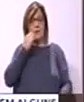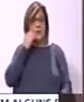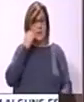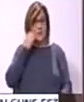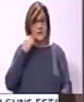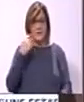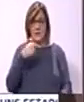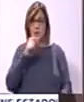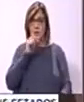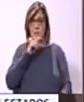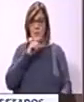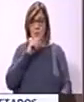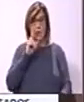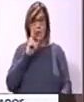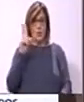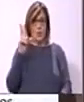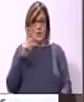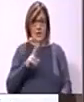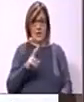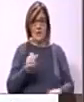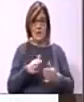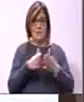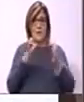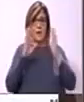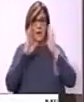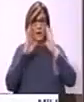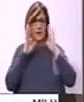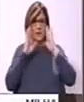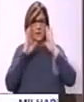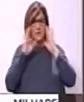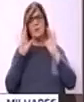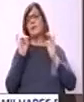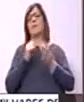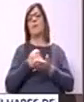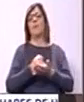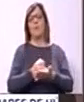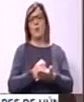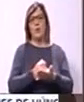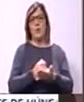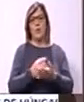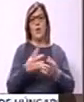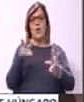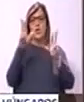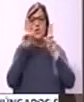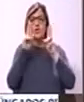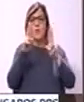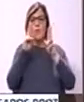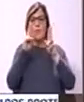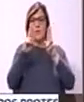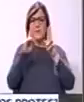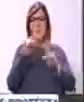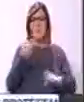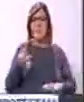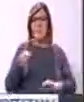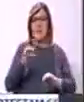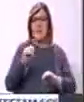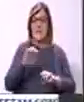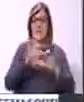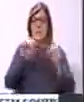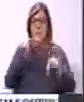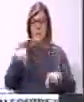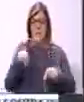seja possível olhar com ainda maior atenção e apoio o esforço de instituições como esta. A